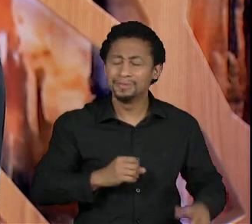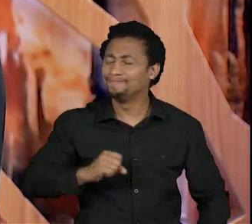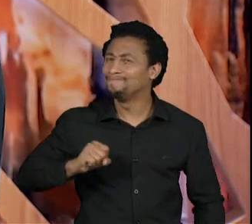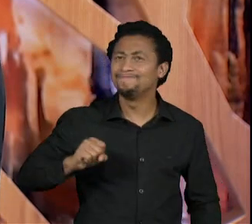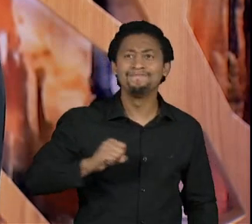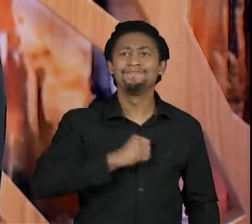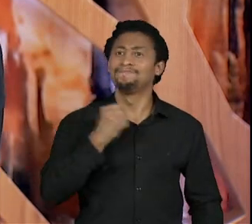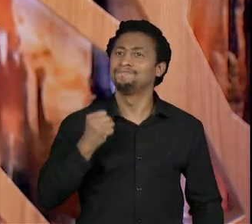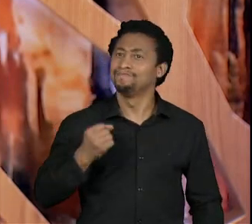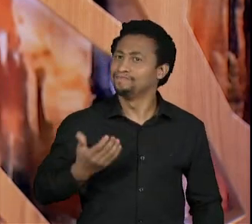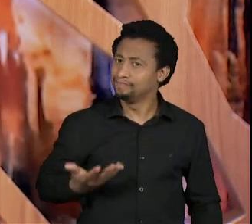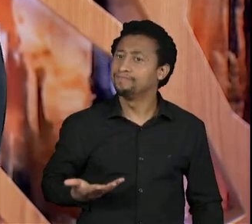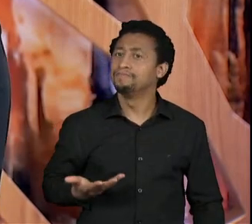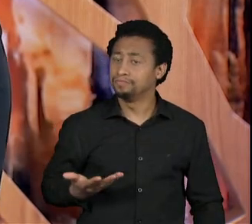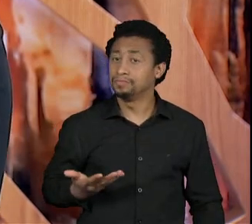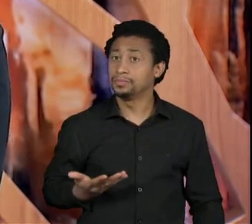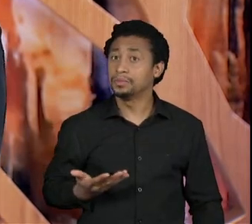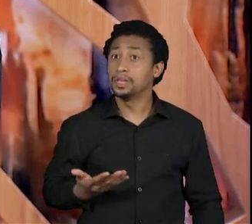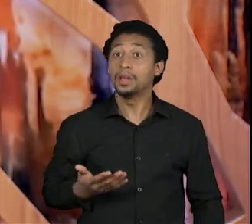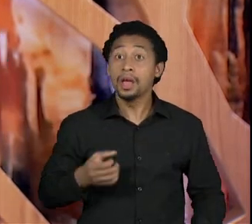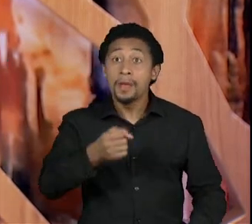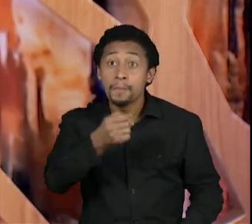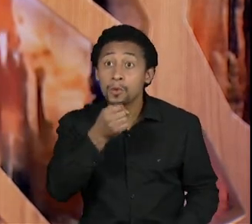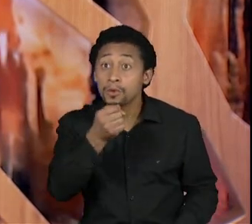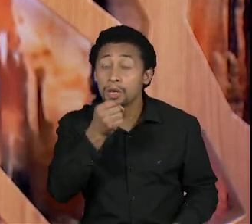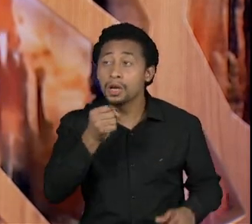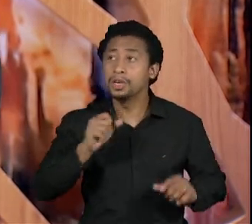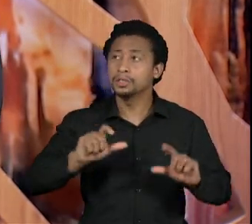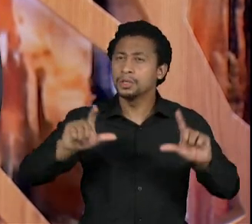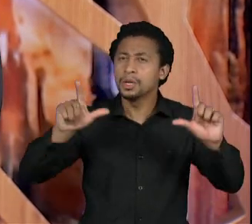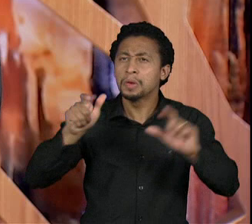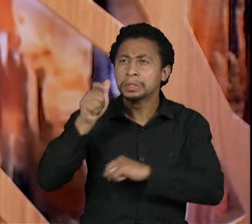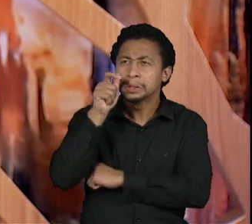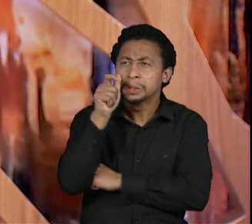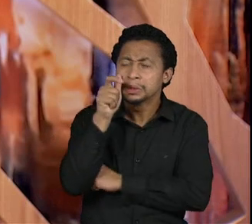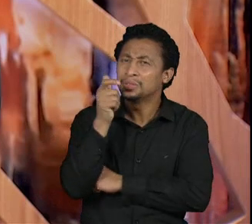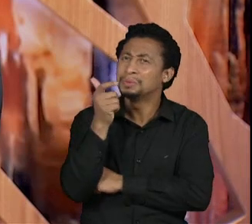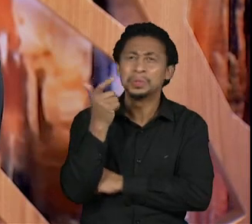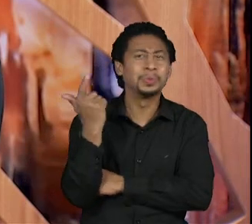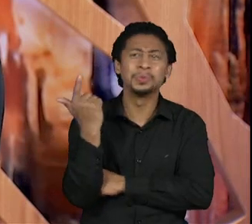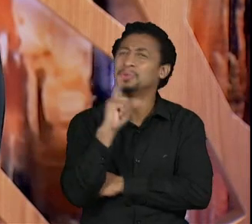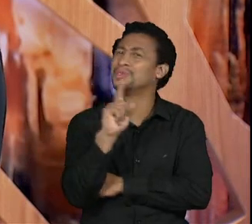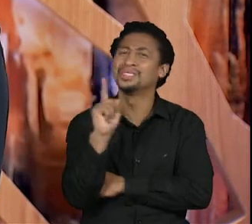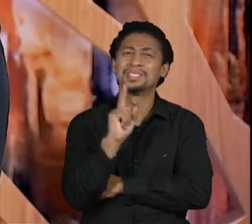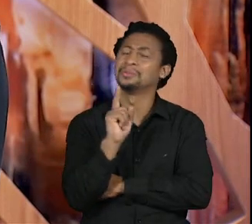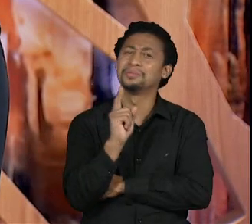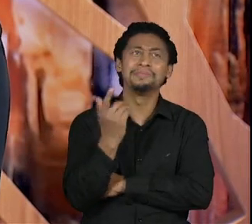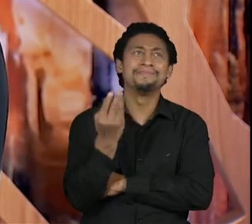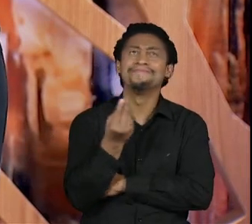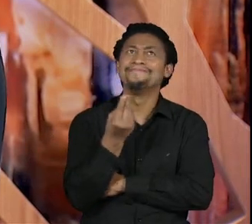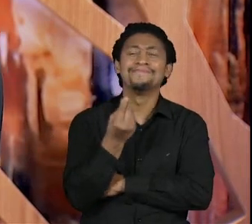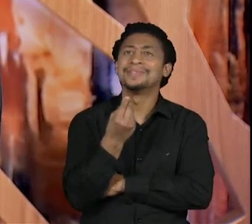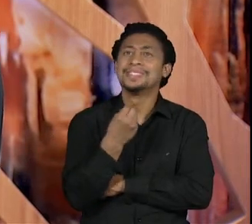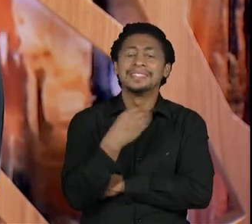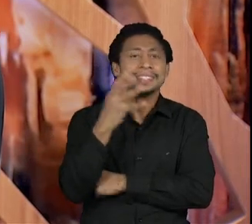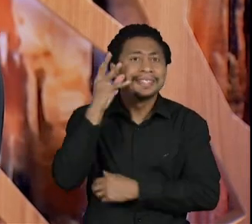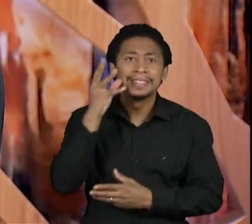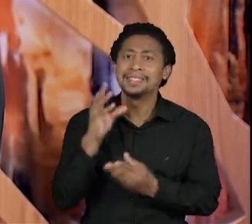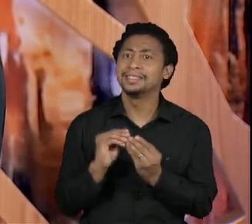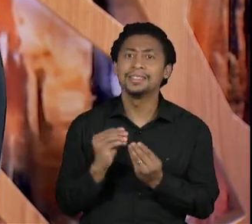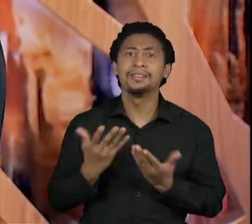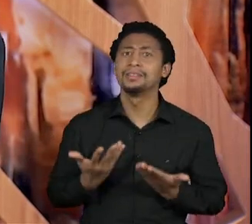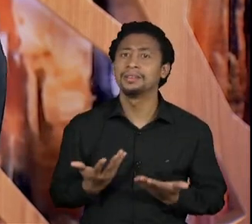Não sei, e mesmo assistindo reportagem ainda fico sem palavras. E uma das coisas que se vê que quando se conta a história